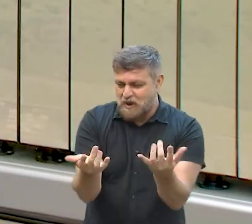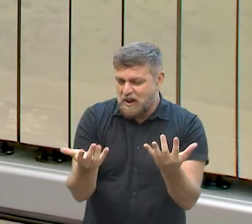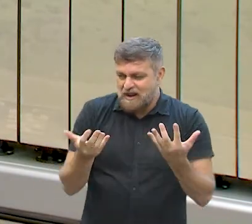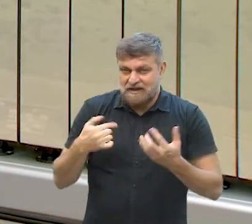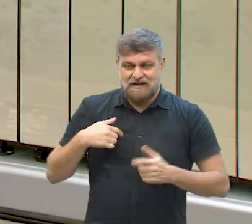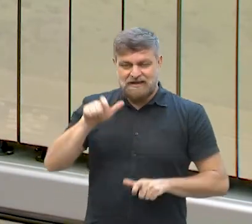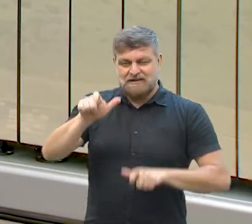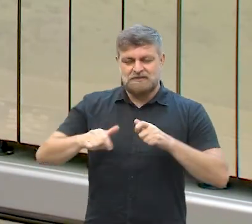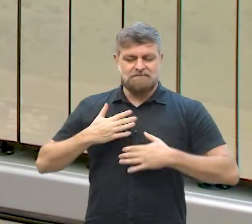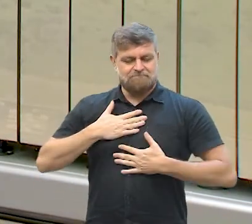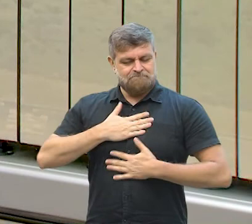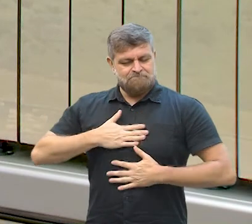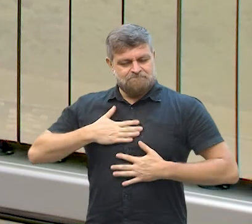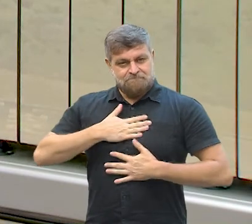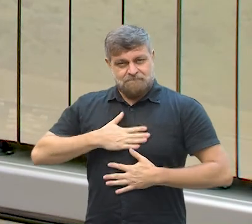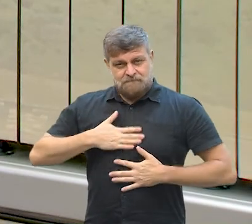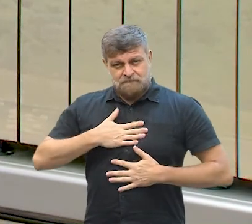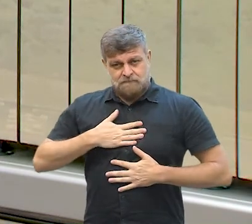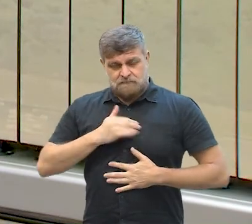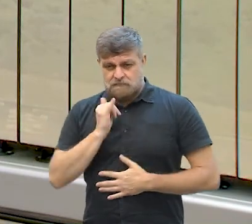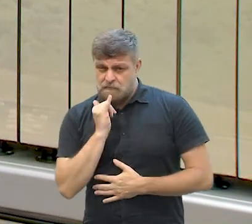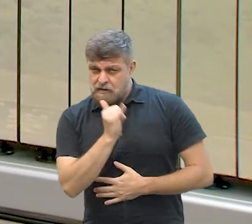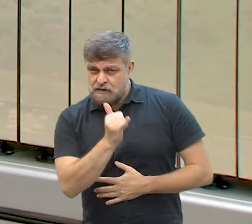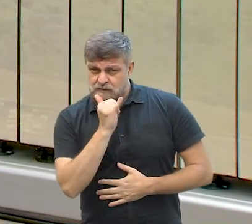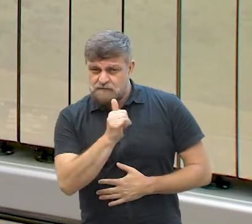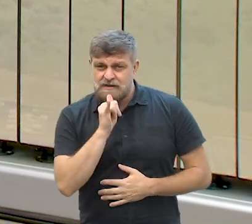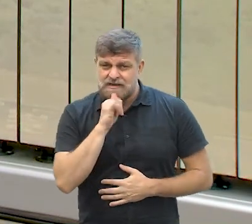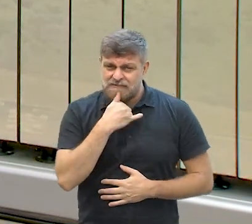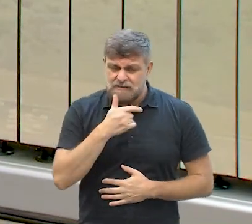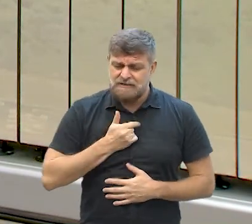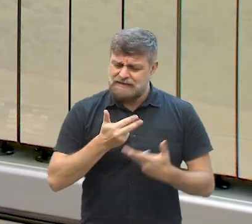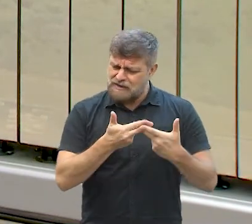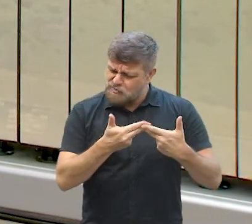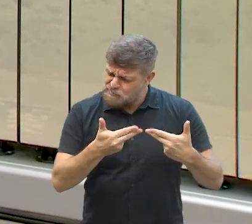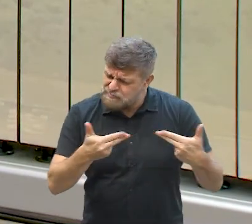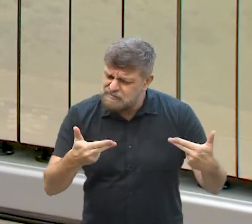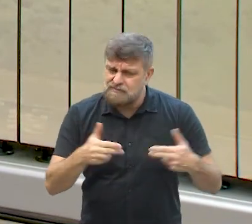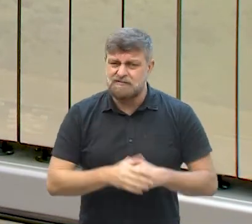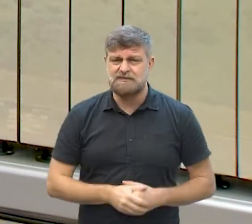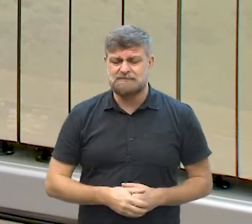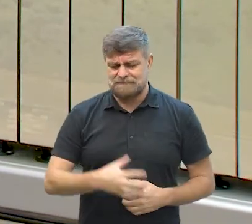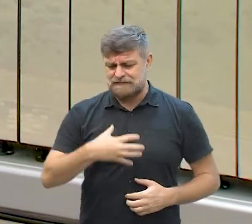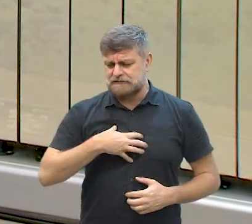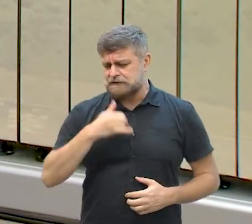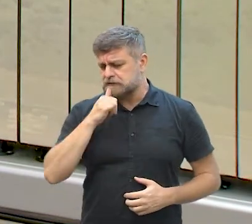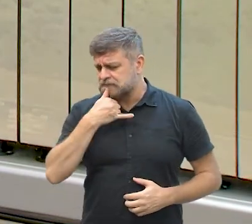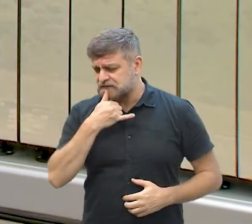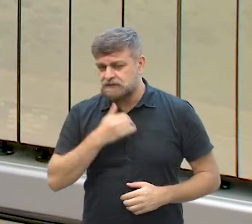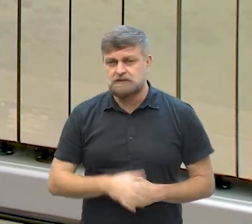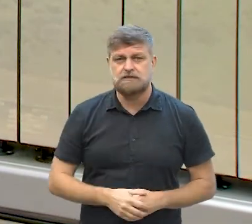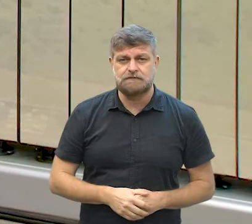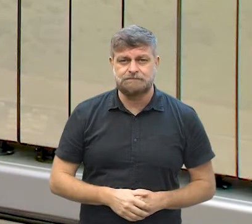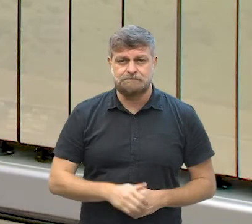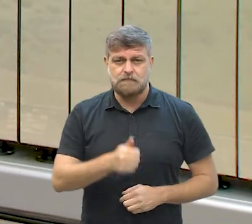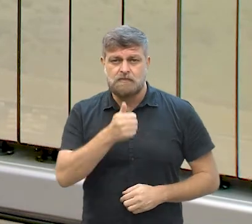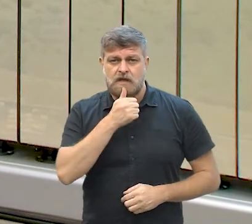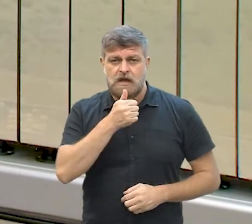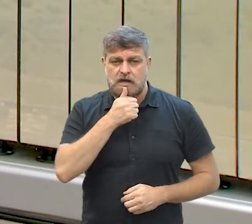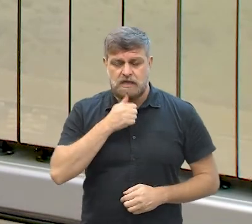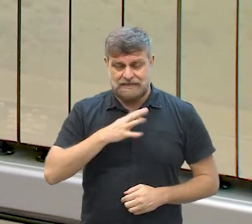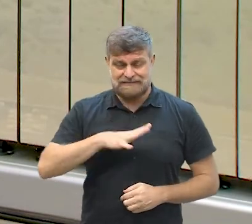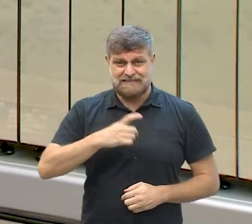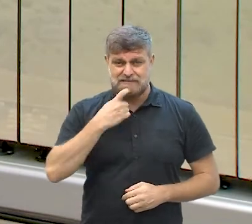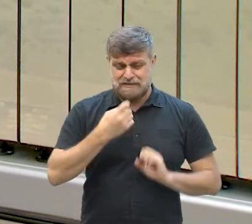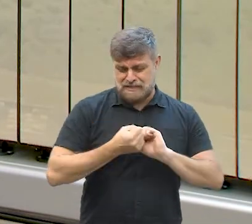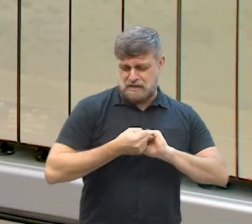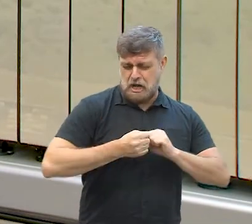pessoas se sentem bem aqui. Mas eu digo para você que, infelizmente, algumas coisas nos deixam triste, como ainda, né? A nossa cidade é